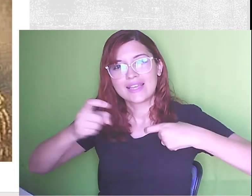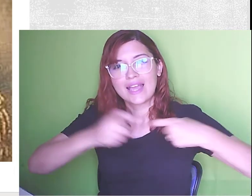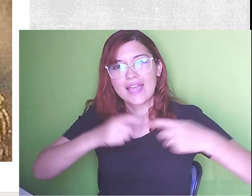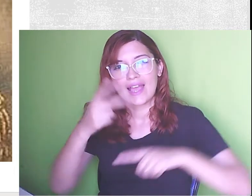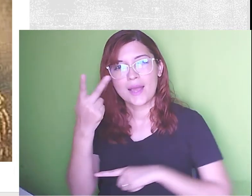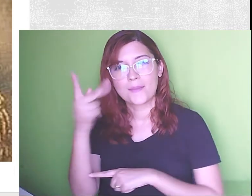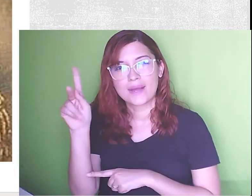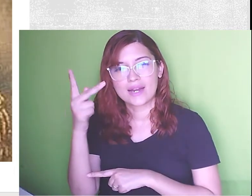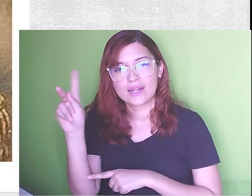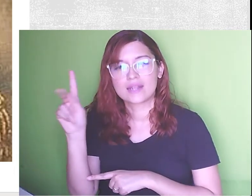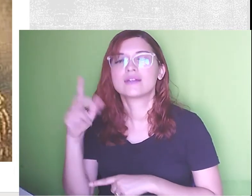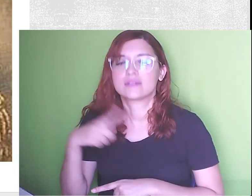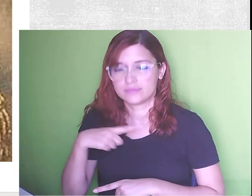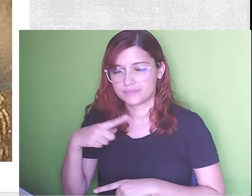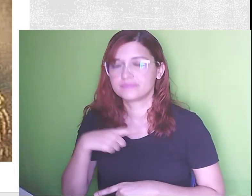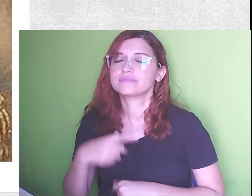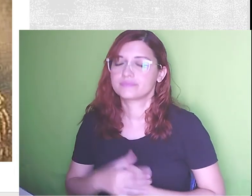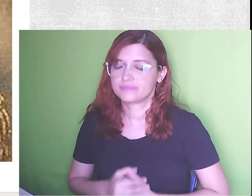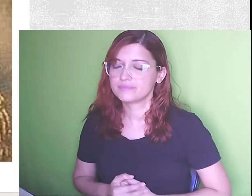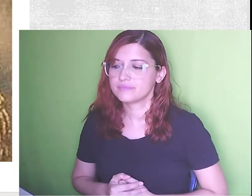participaram da Guerra do Paraguai.